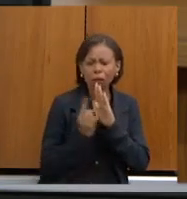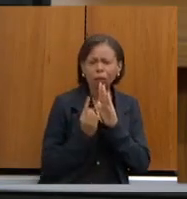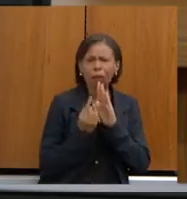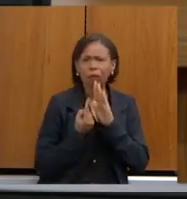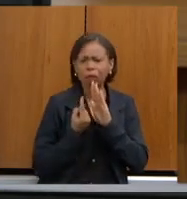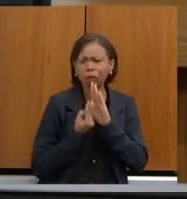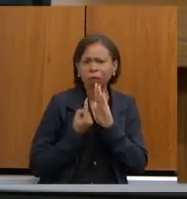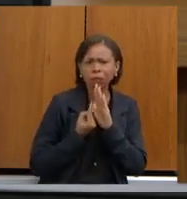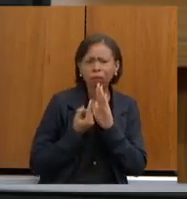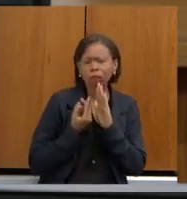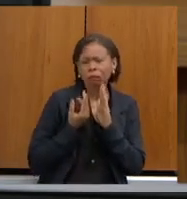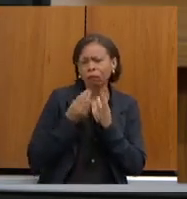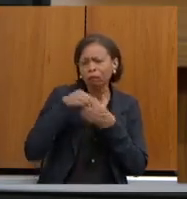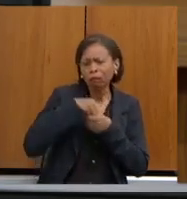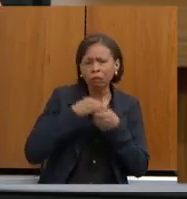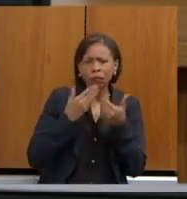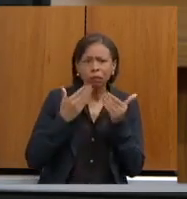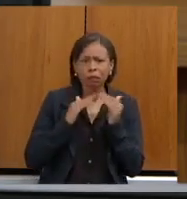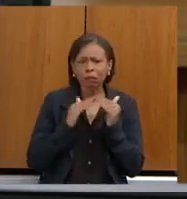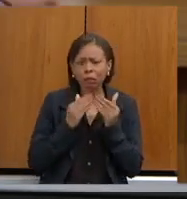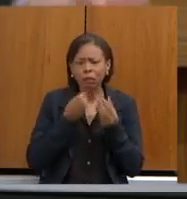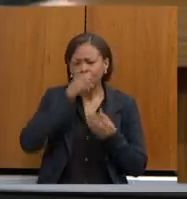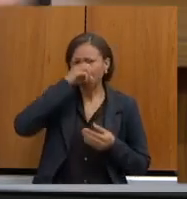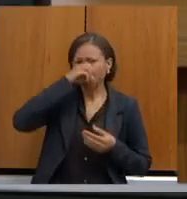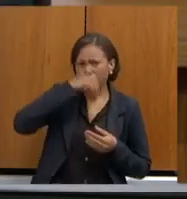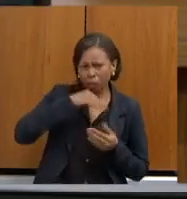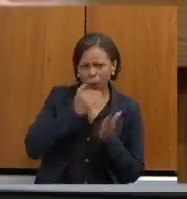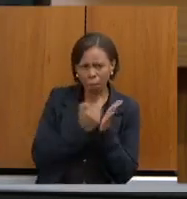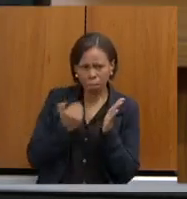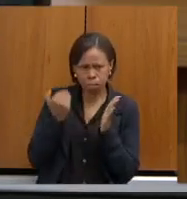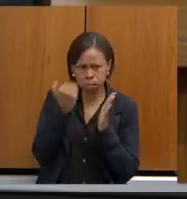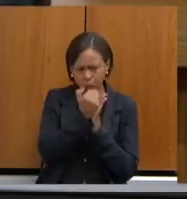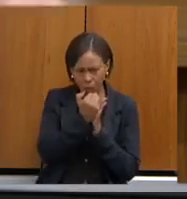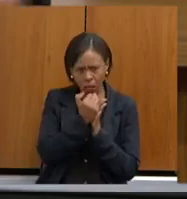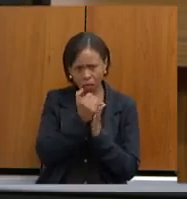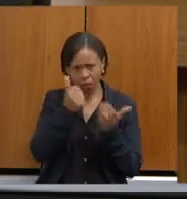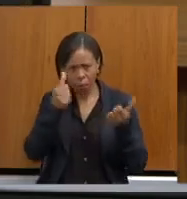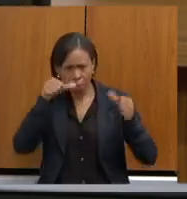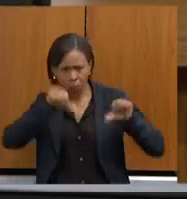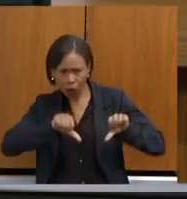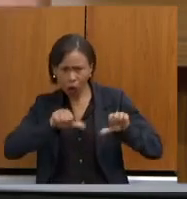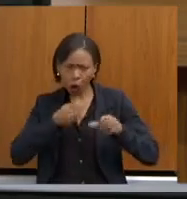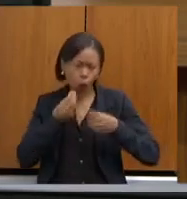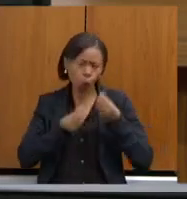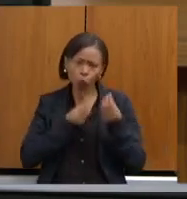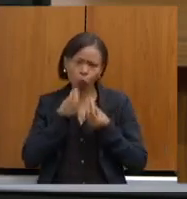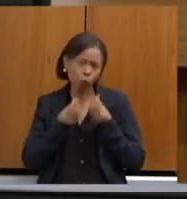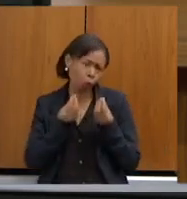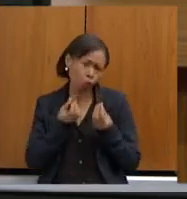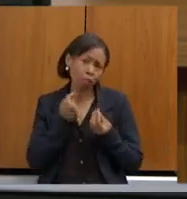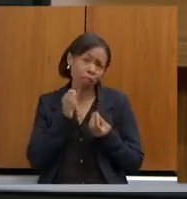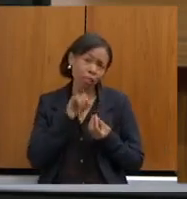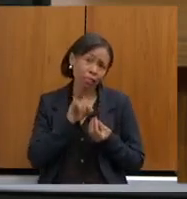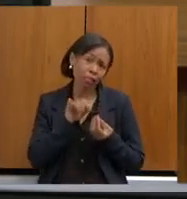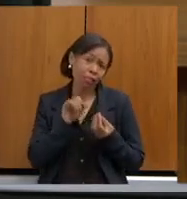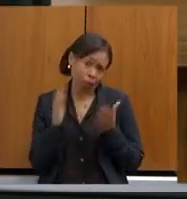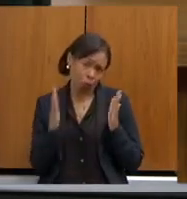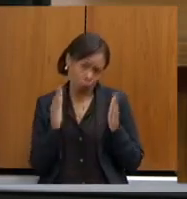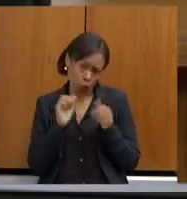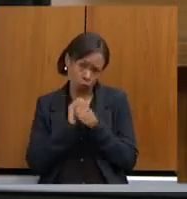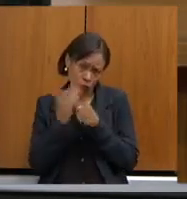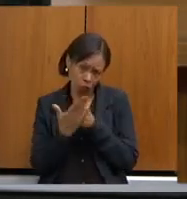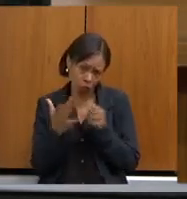impediu sobre a questão da violência doméstica e se houve alguma mudança de abordagem em relação a esse tema com a realidade da